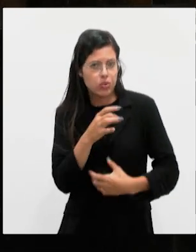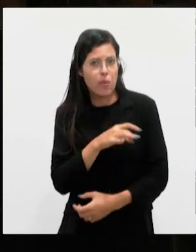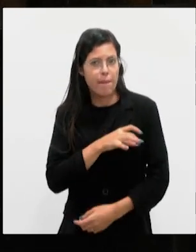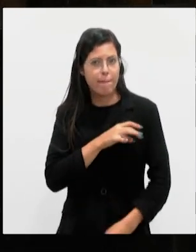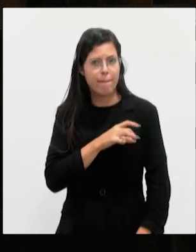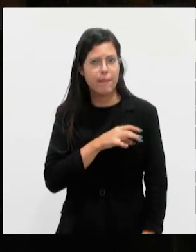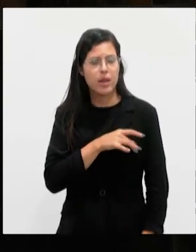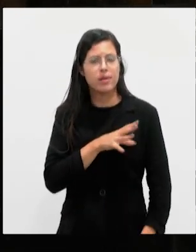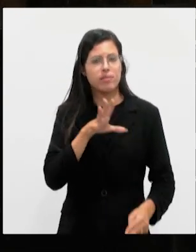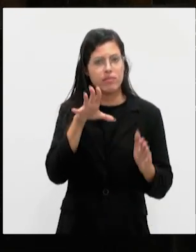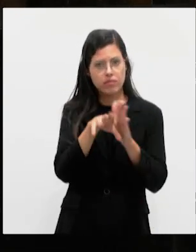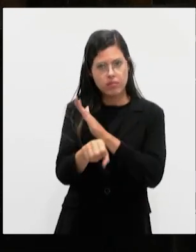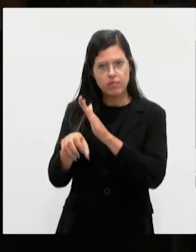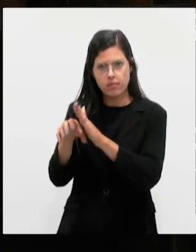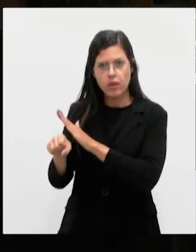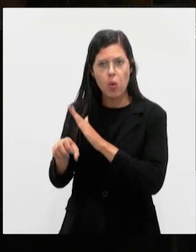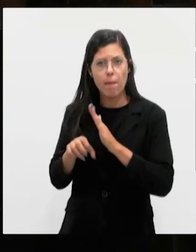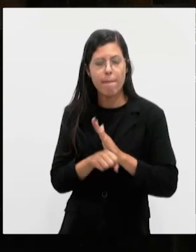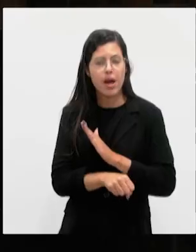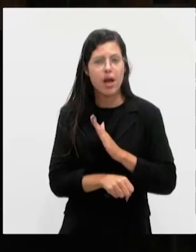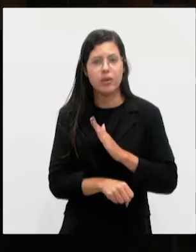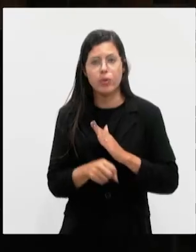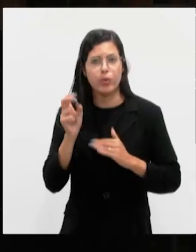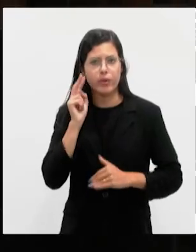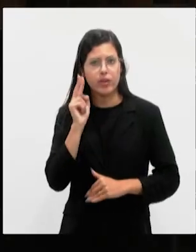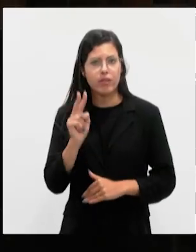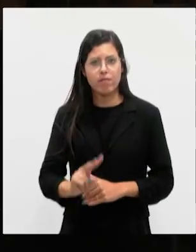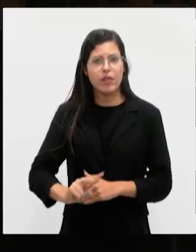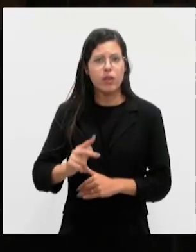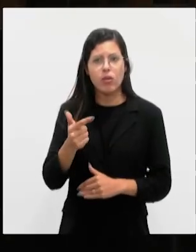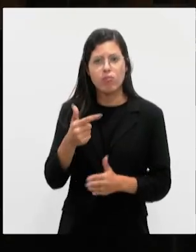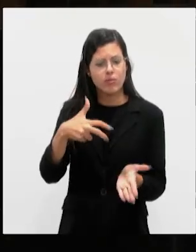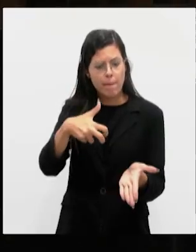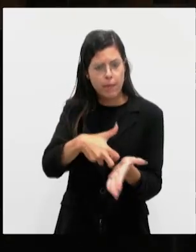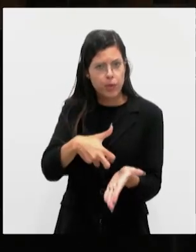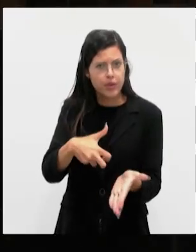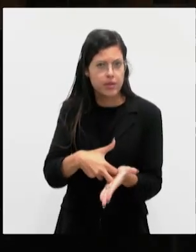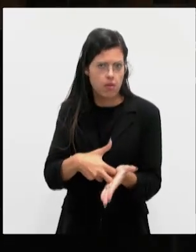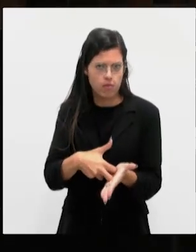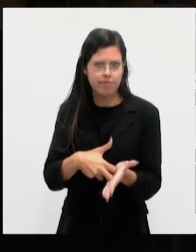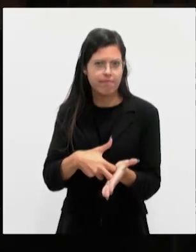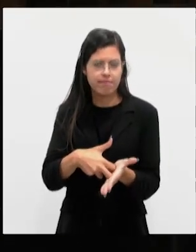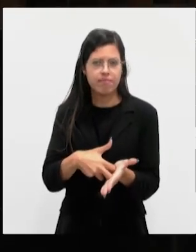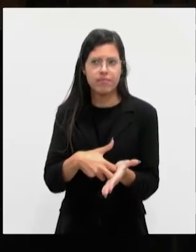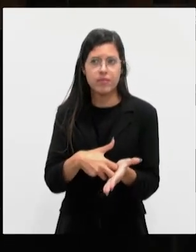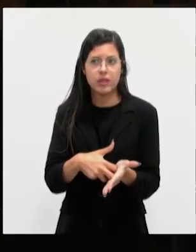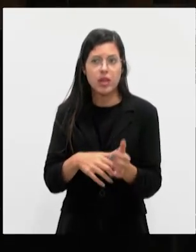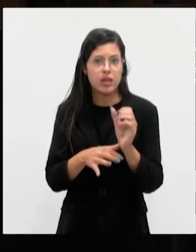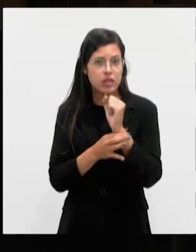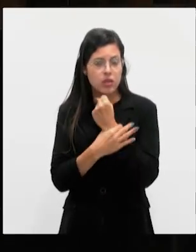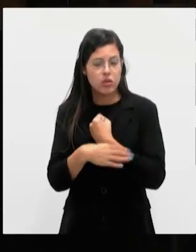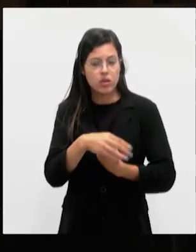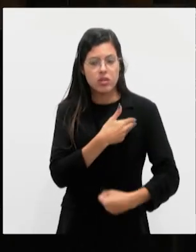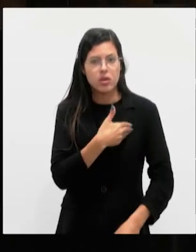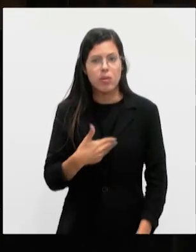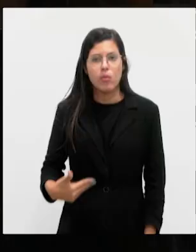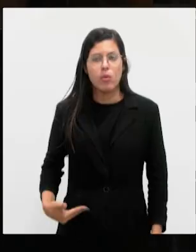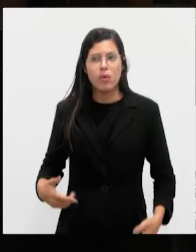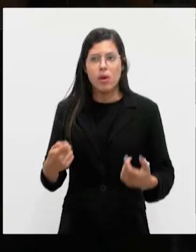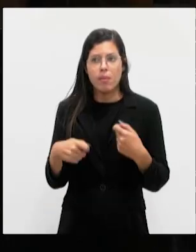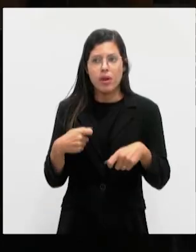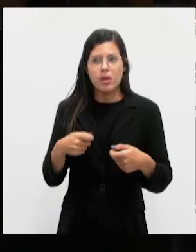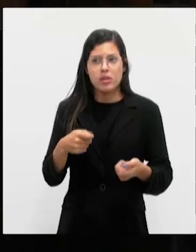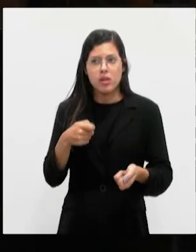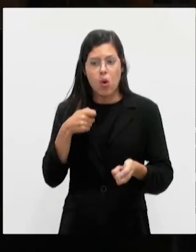sendo assaltados e vendo uma impunidade enorme. Segurança pública requer